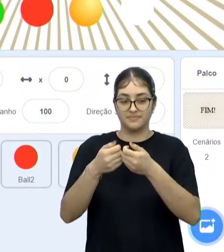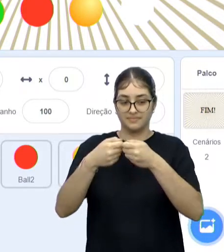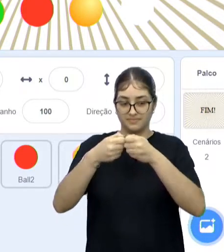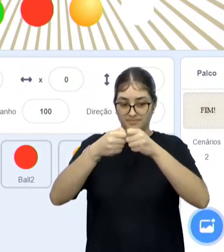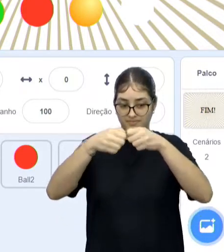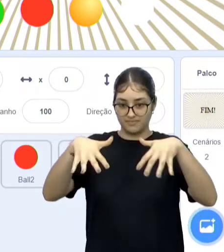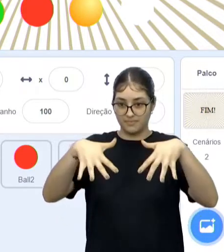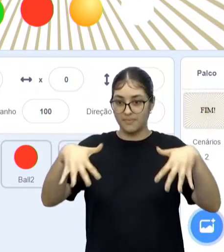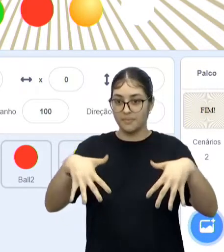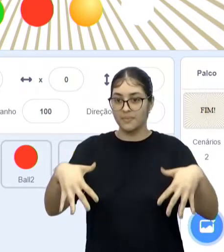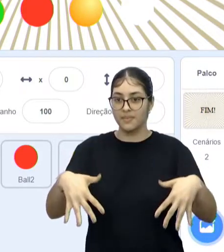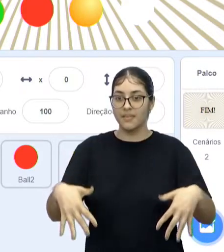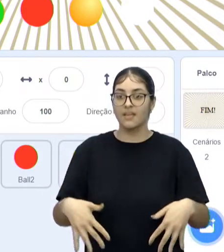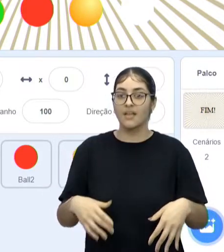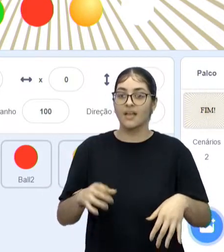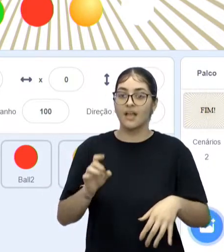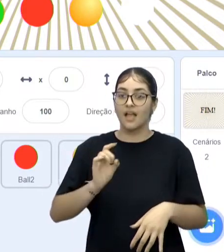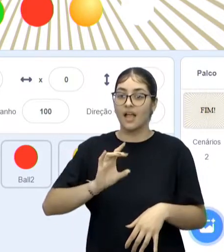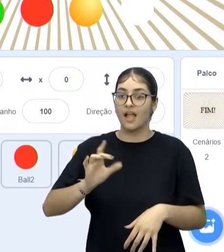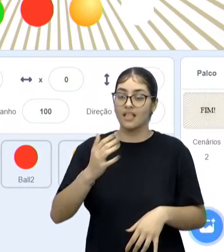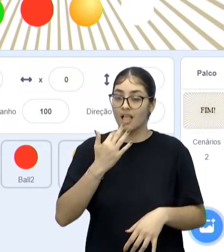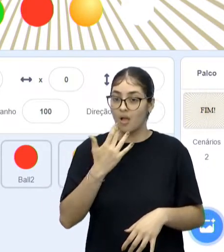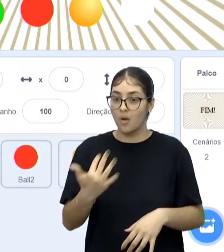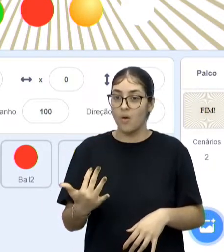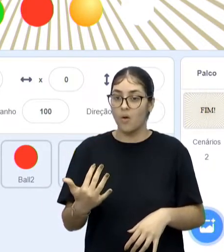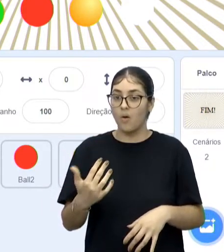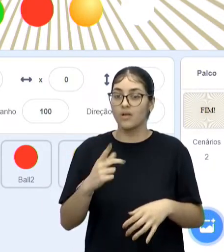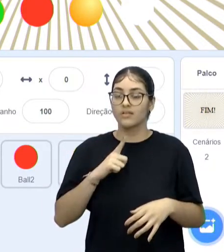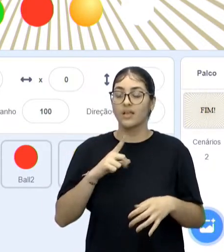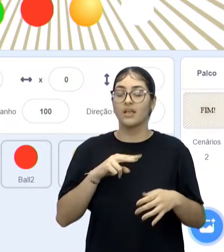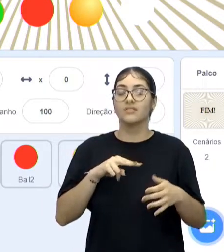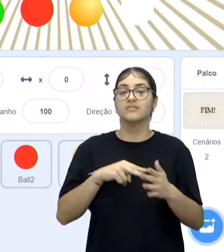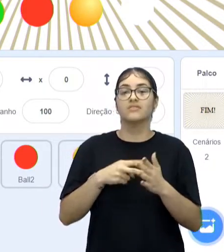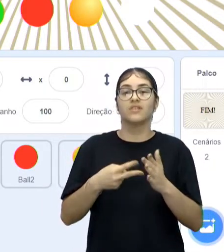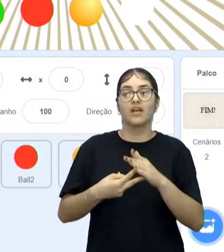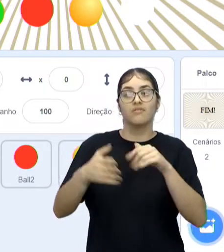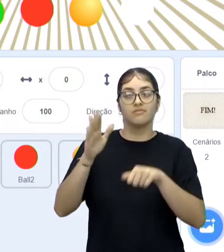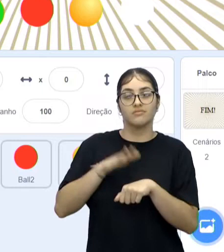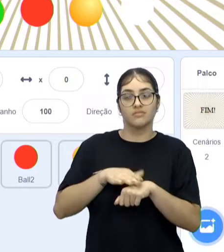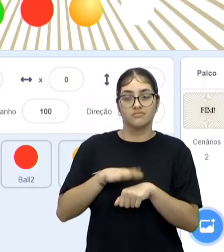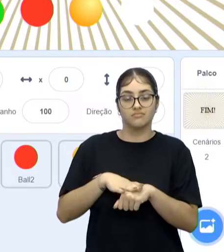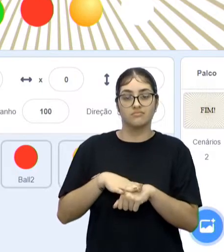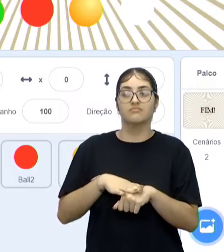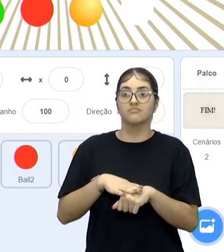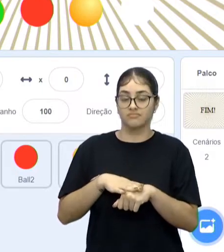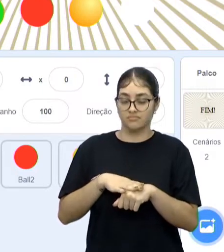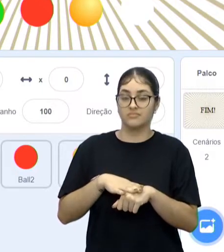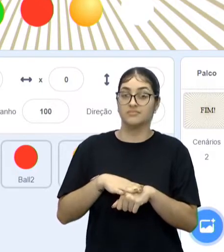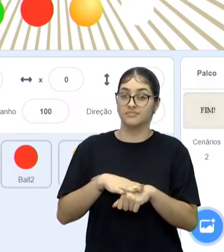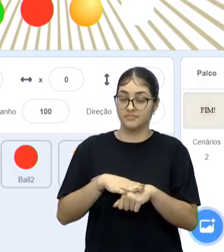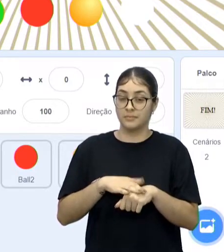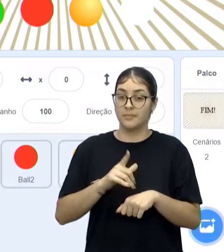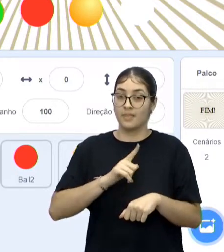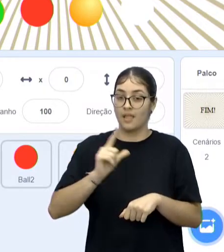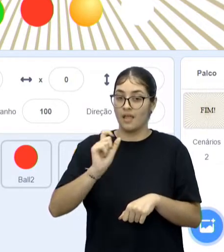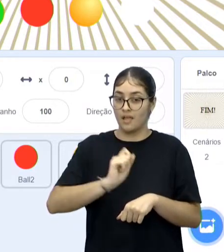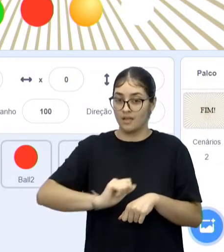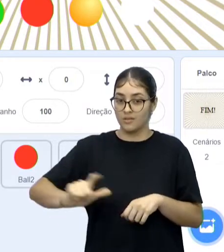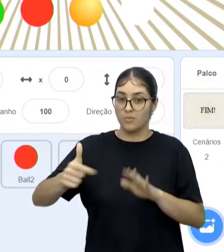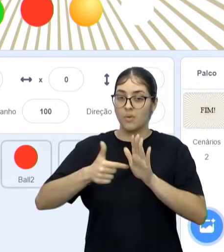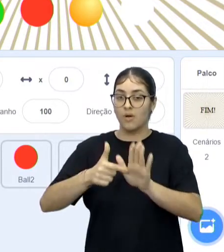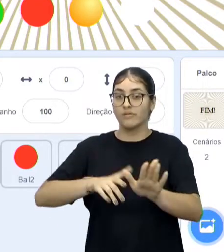Porque olha só, cada cor significa uma ação. Sim. né? Então a gente tem um azul que